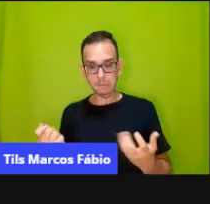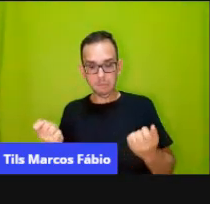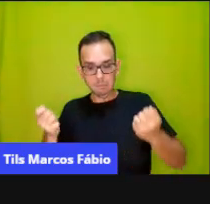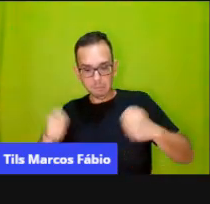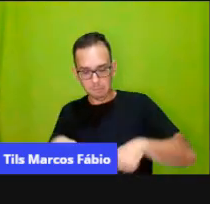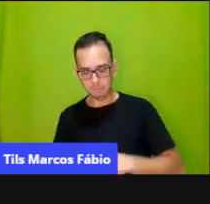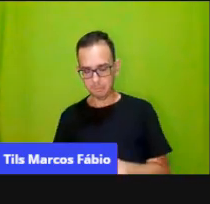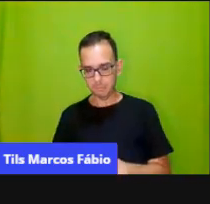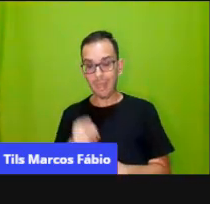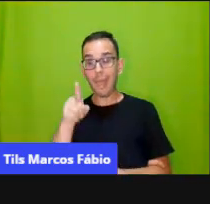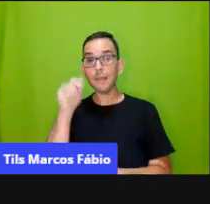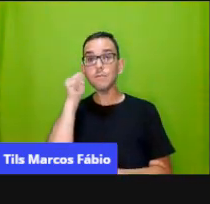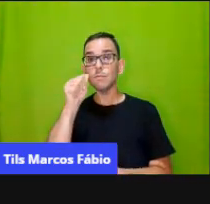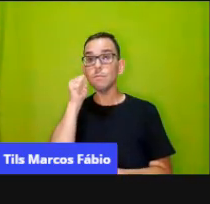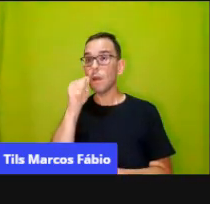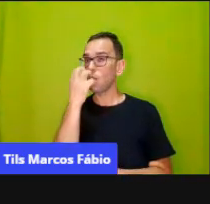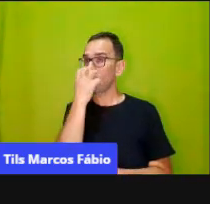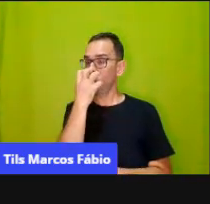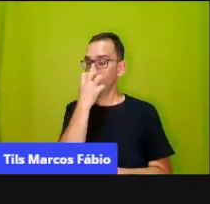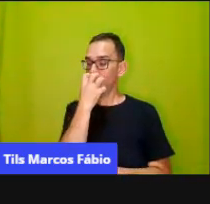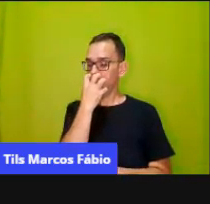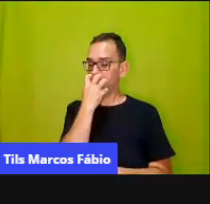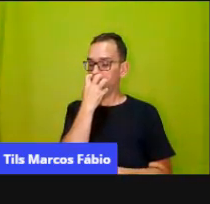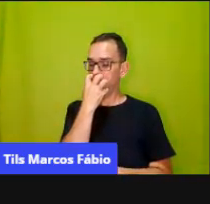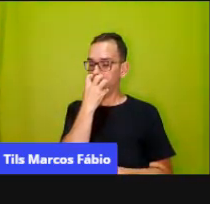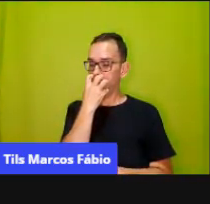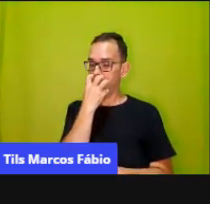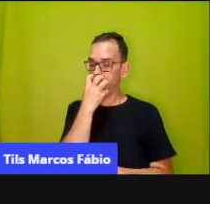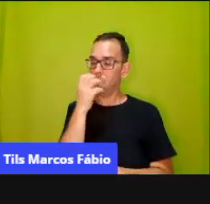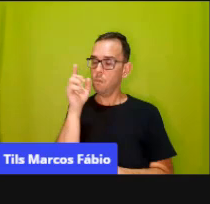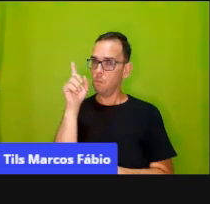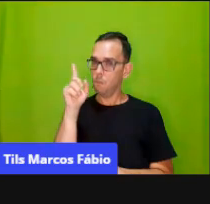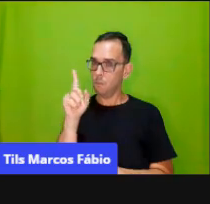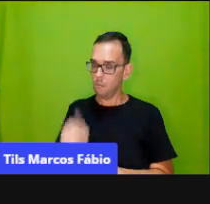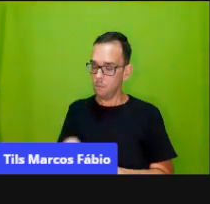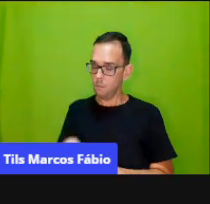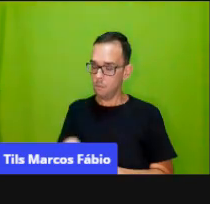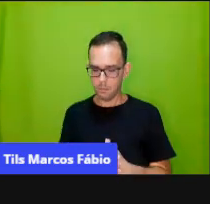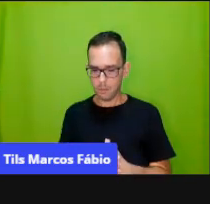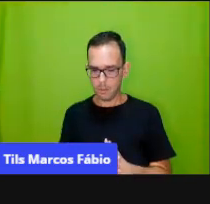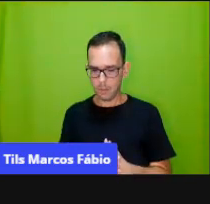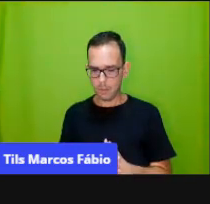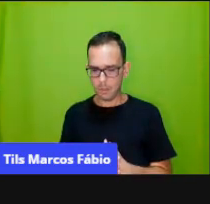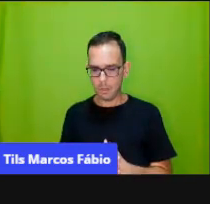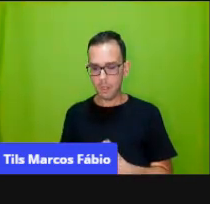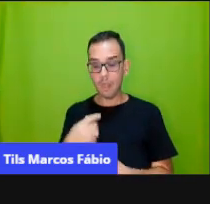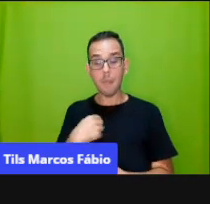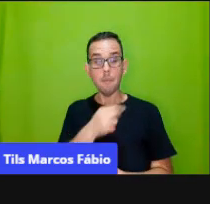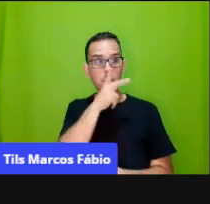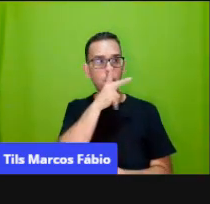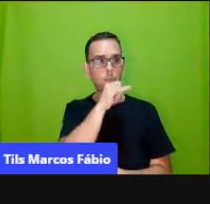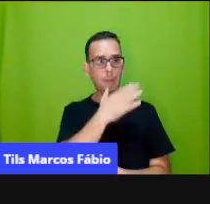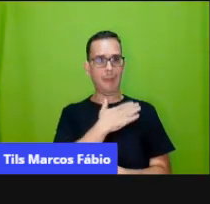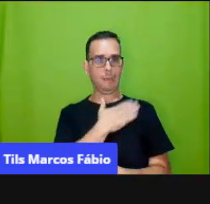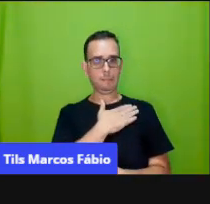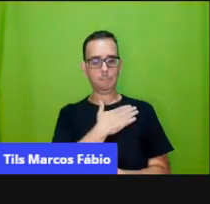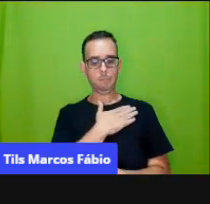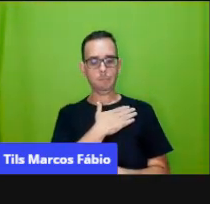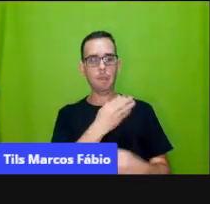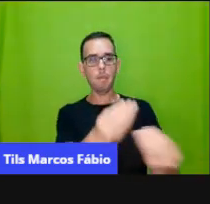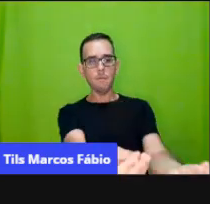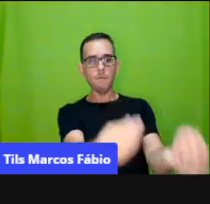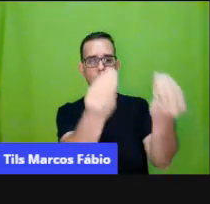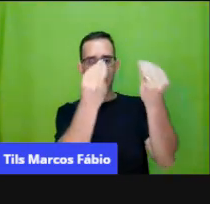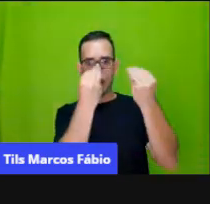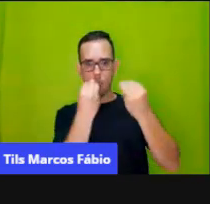Essa fêmea aqui, ó, veio de uma gata chácara, que é meu pai, e ela